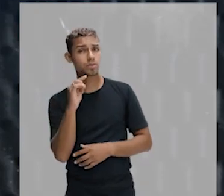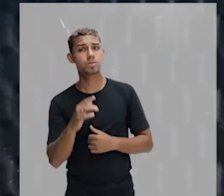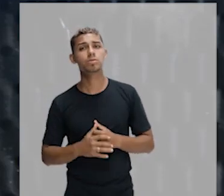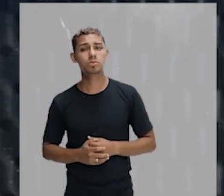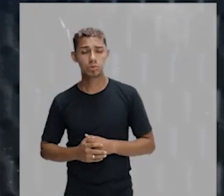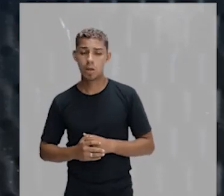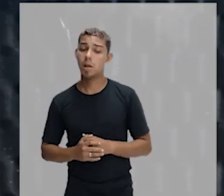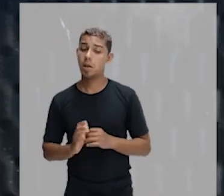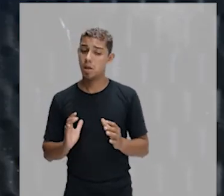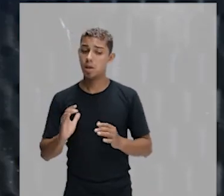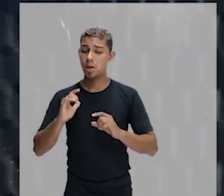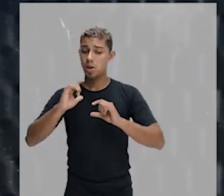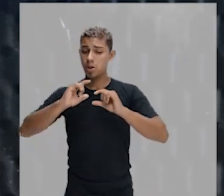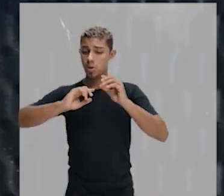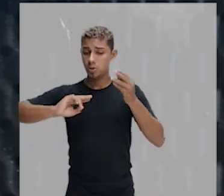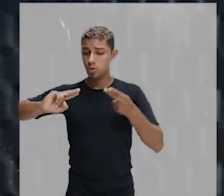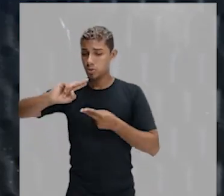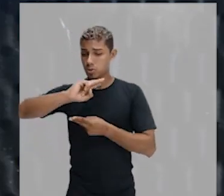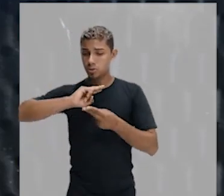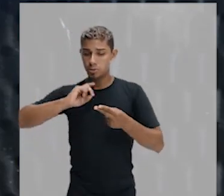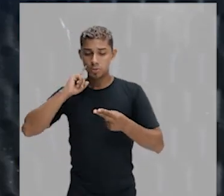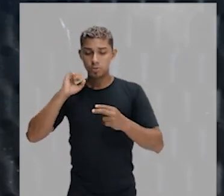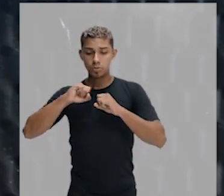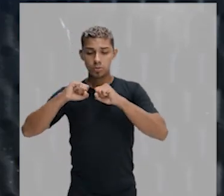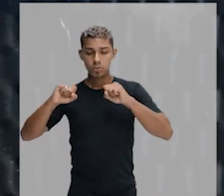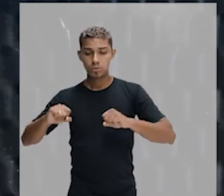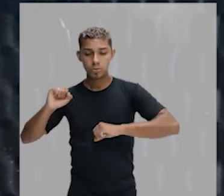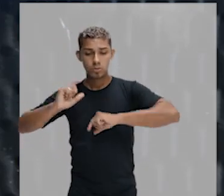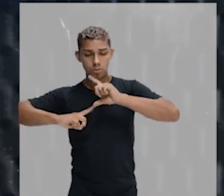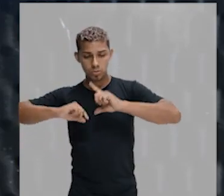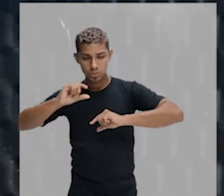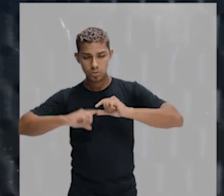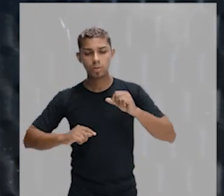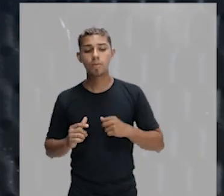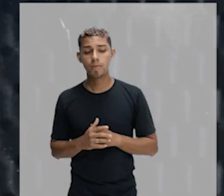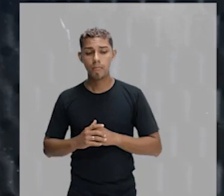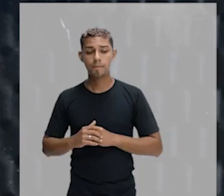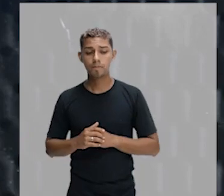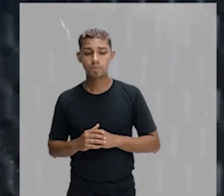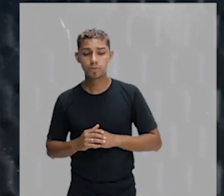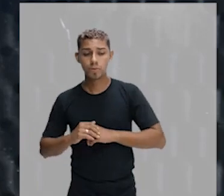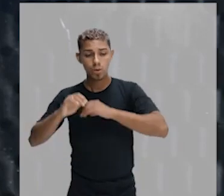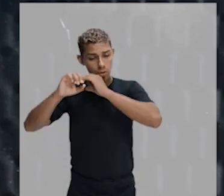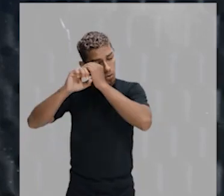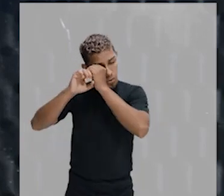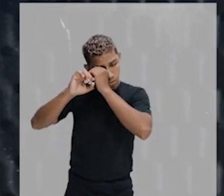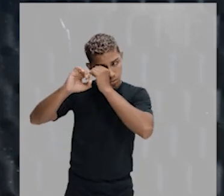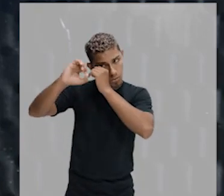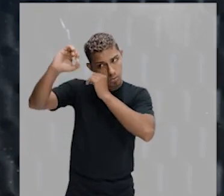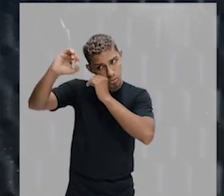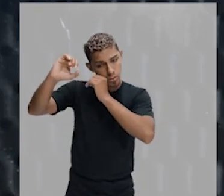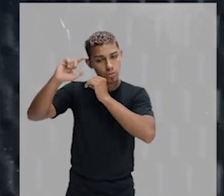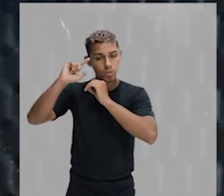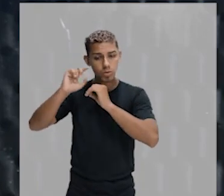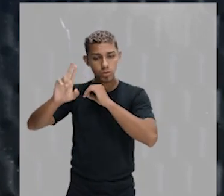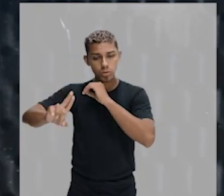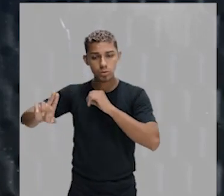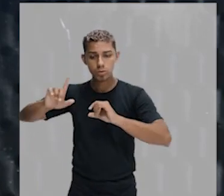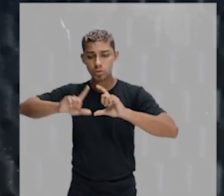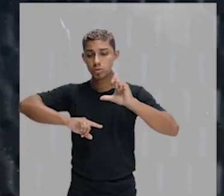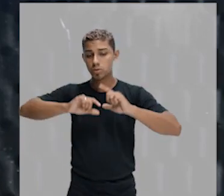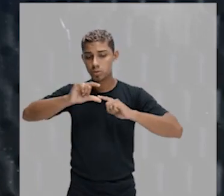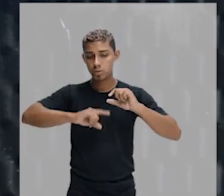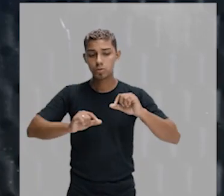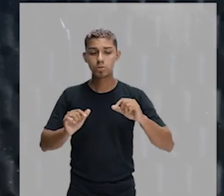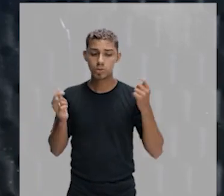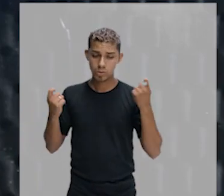Então, essas constelações elas são as primeiras constelações. Ó. Com o advento dos telescópios, muitas estrelas passaram